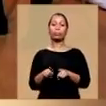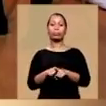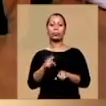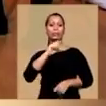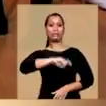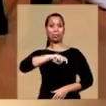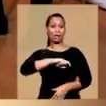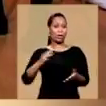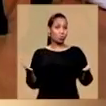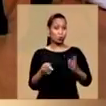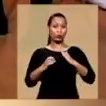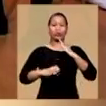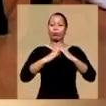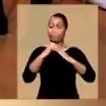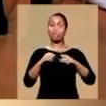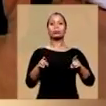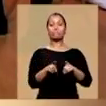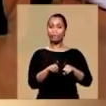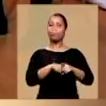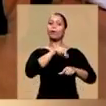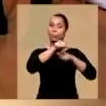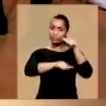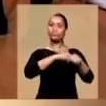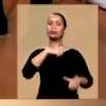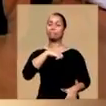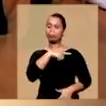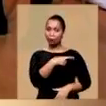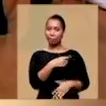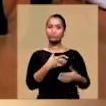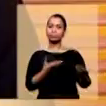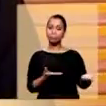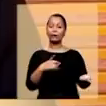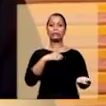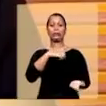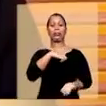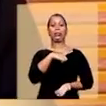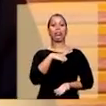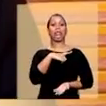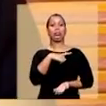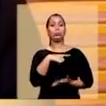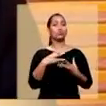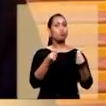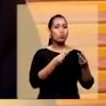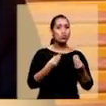faixa salarial hoje em dia das empresas também está mudando, não é? Também está mudando.